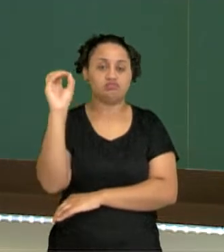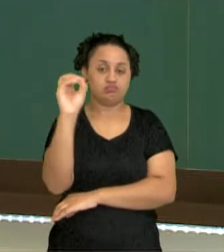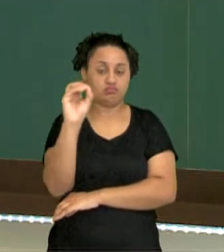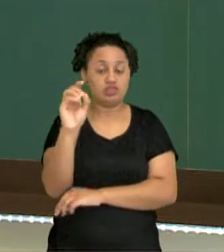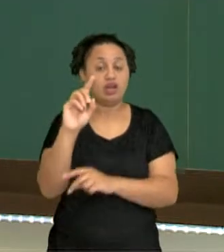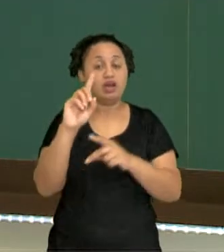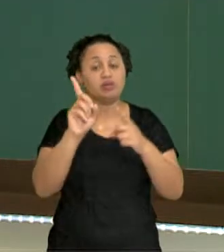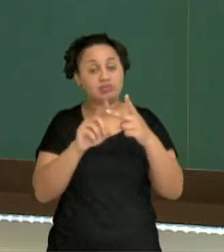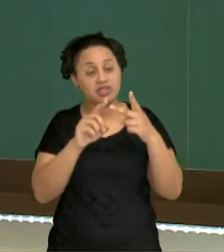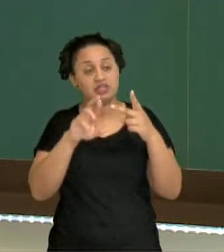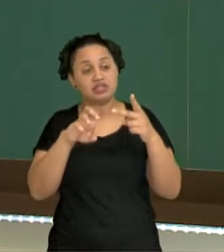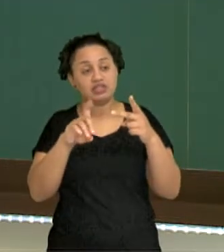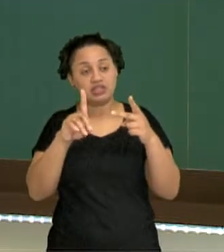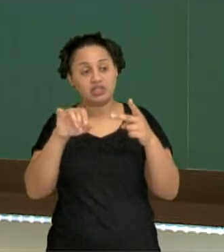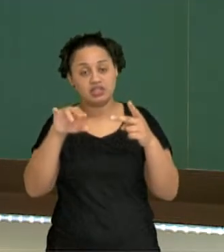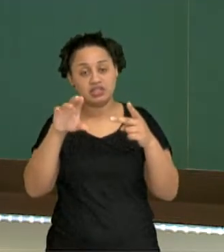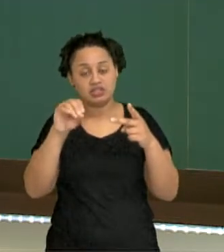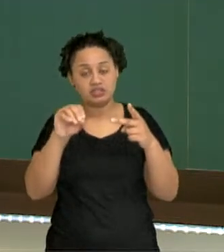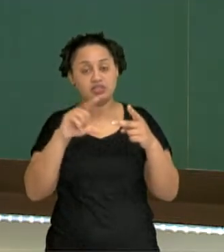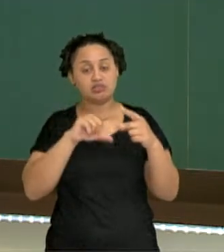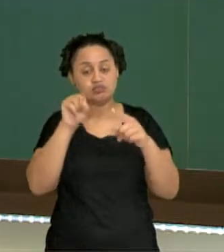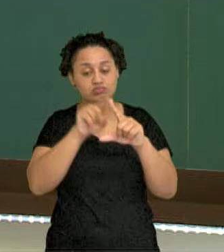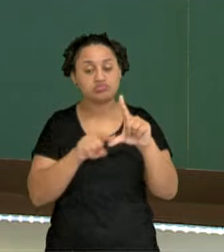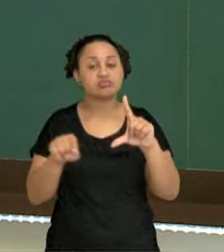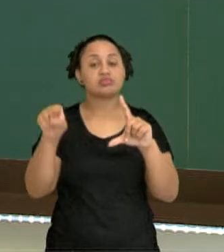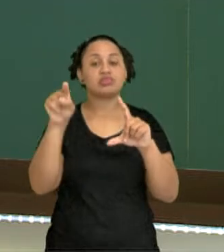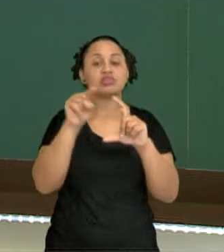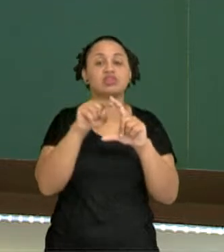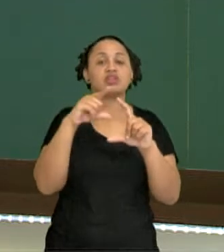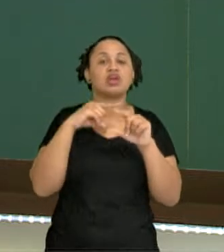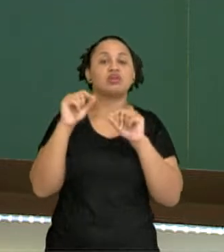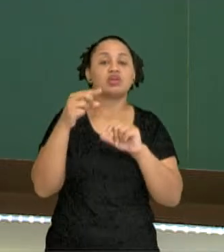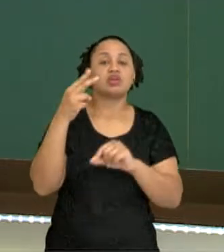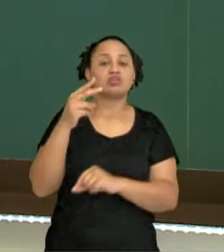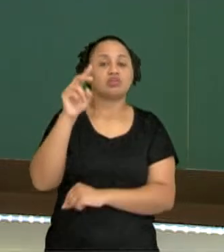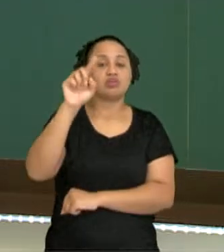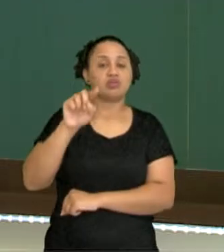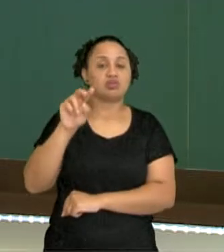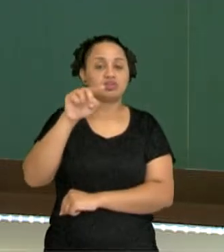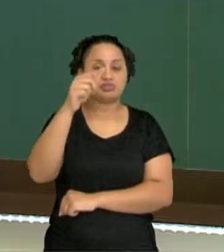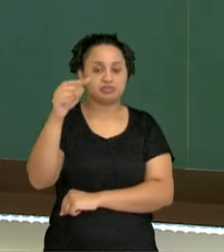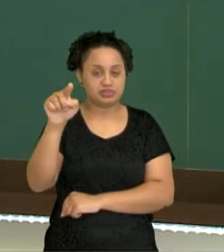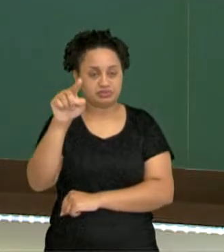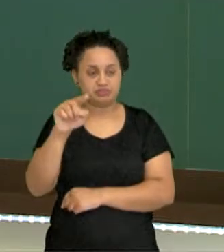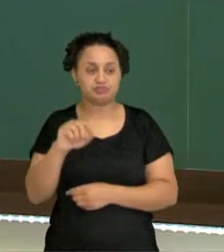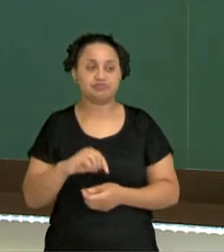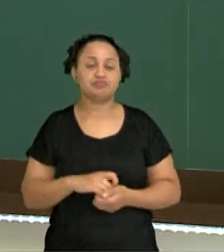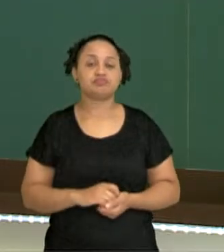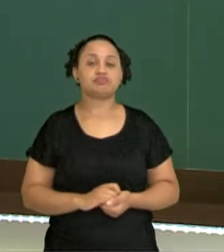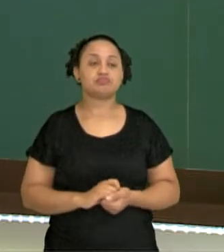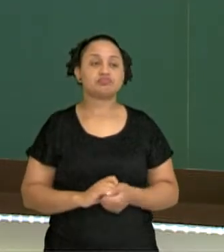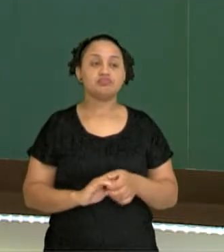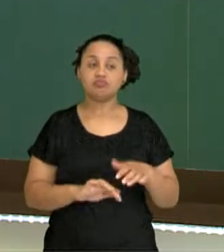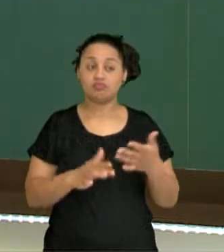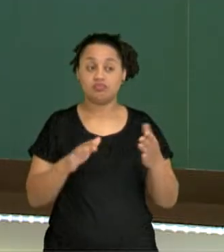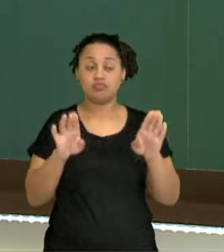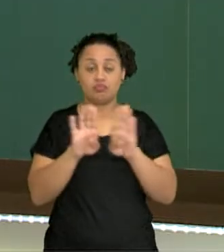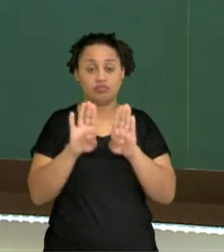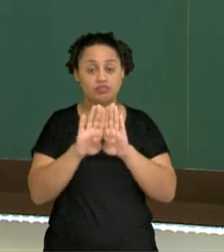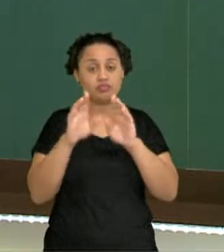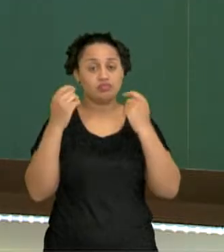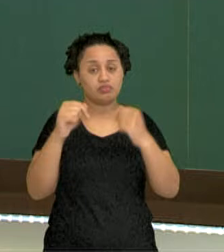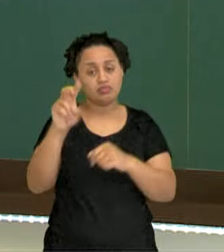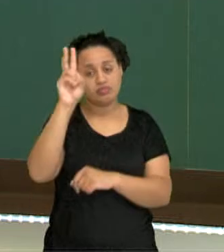Em radianos, para toda a minha circunferência, eu tenho 2π radianos. E não podemos nos